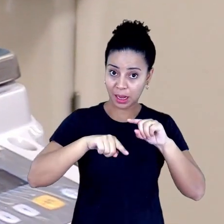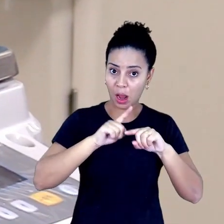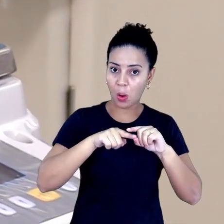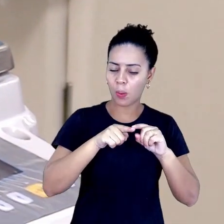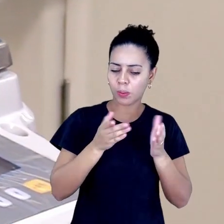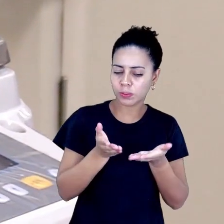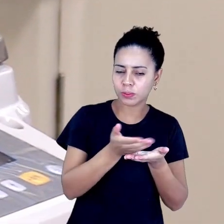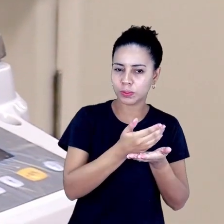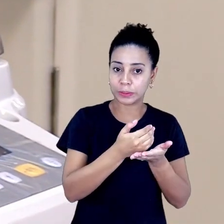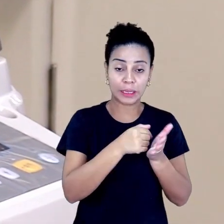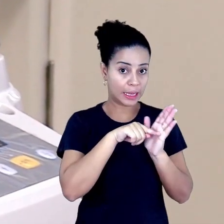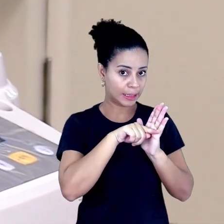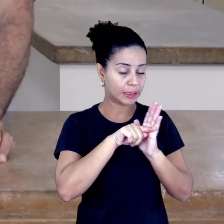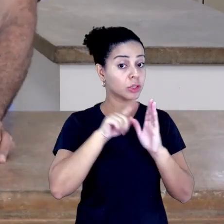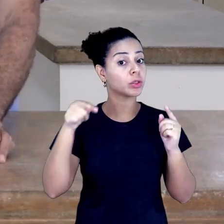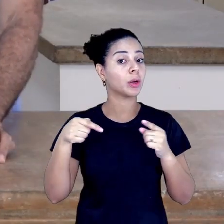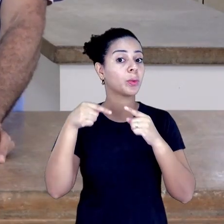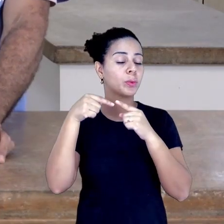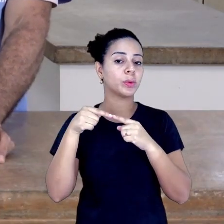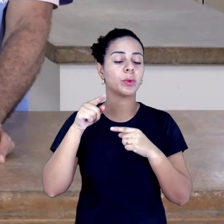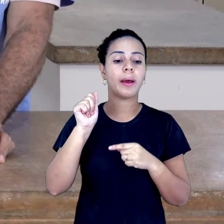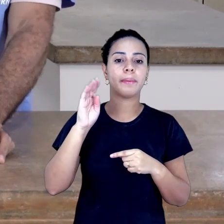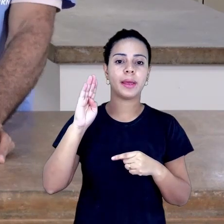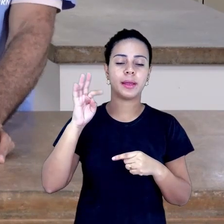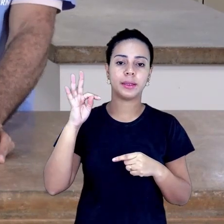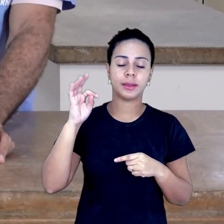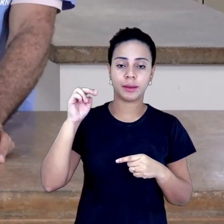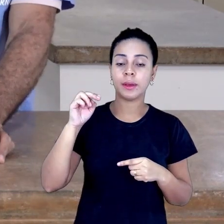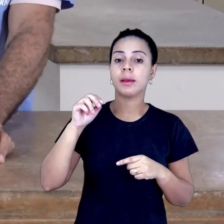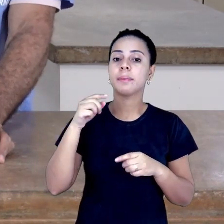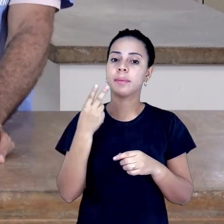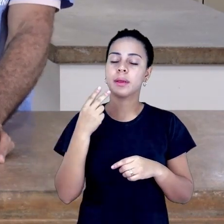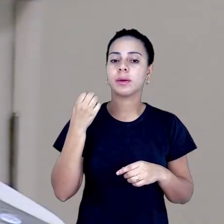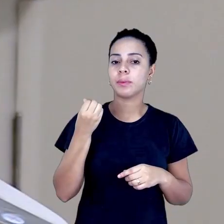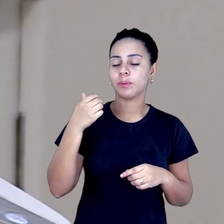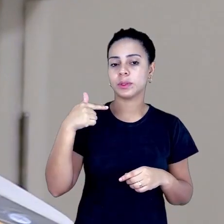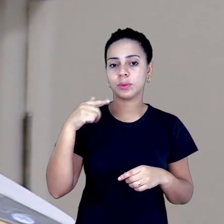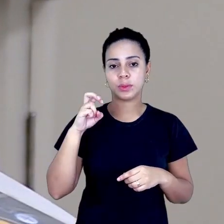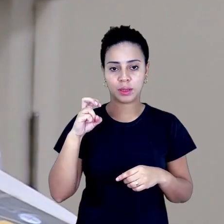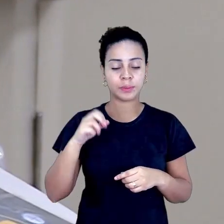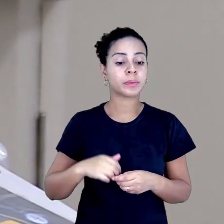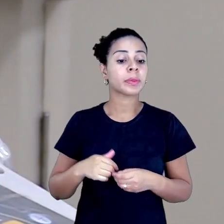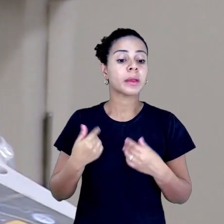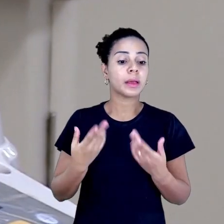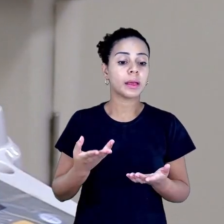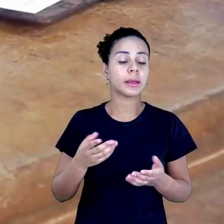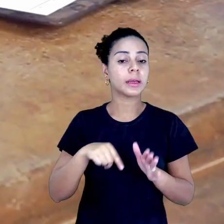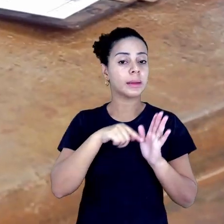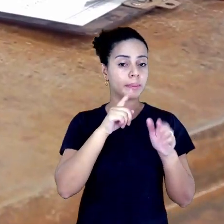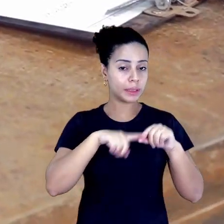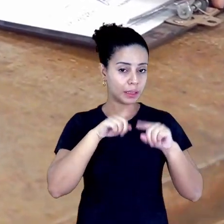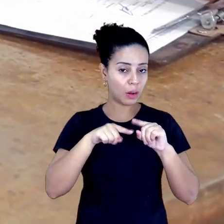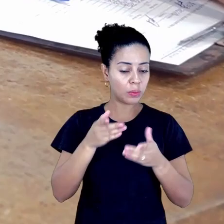de acordo com a ABNT NBR 6457. Este material deve ser pesado,